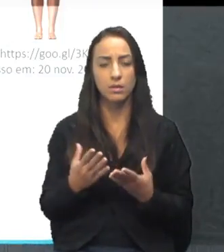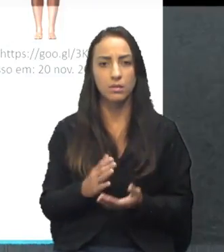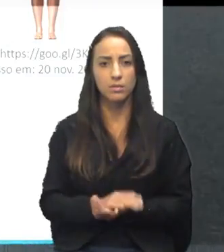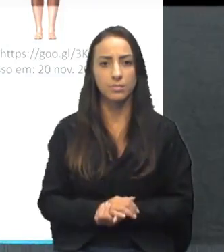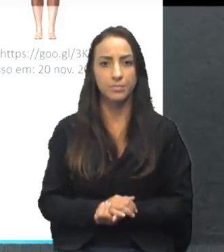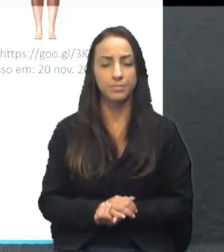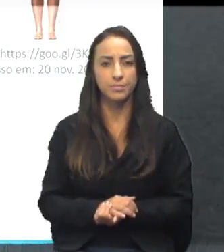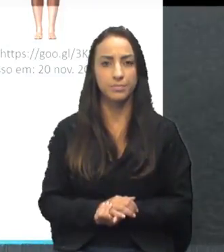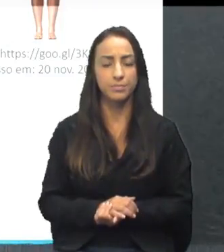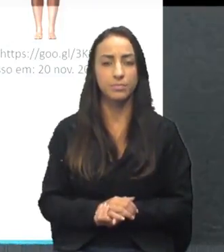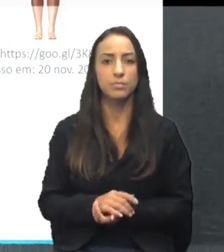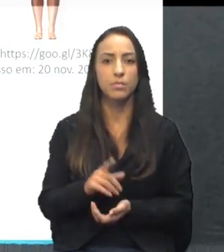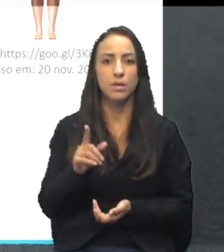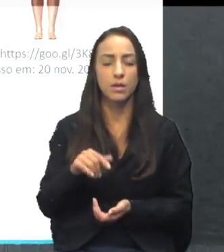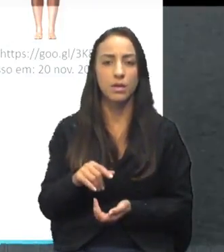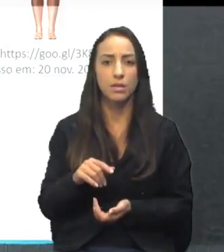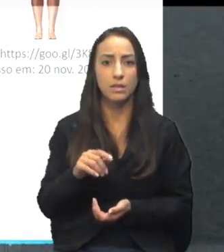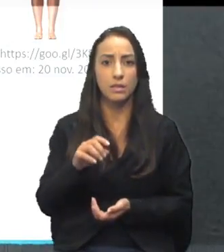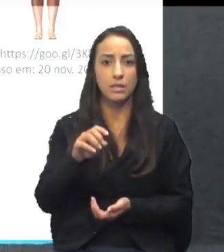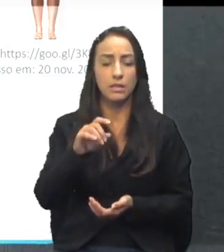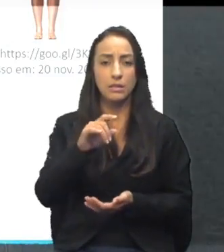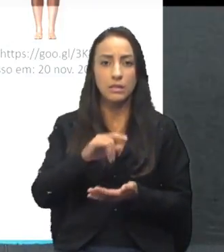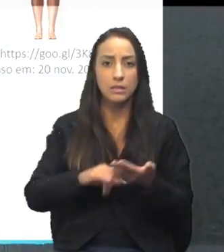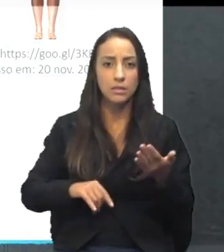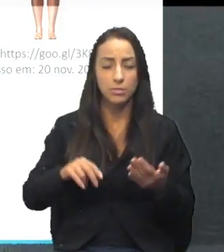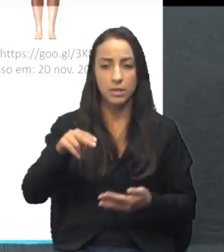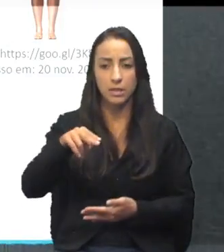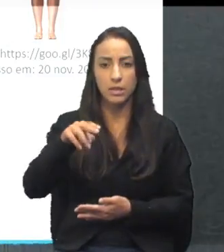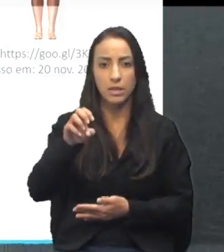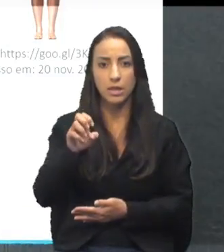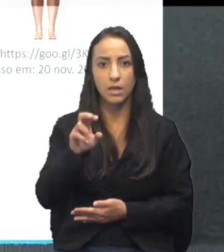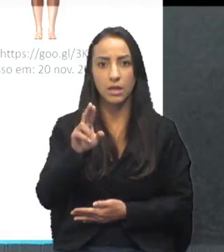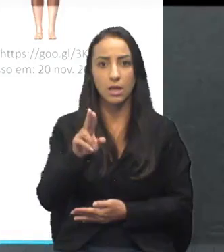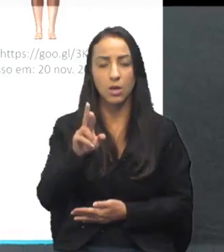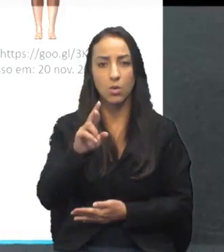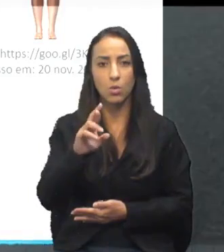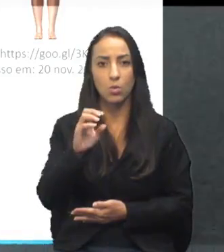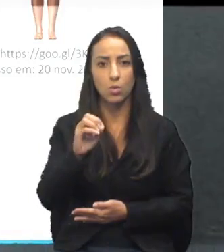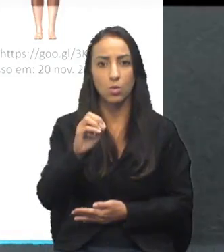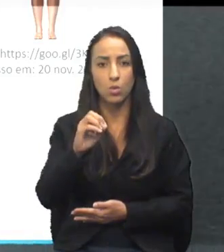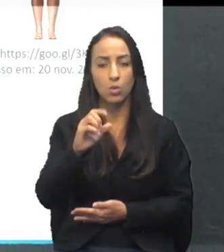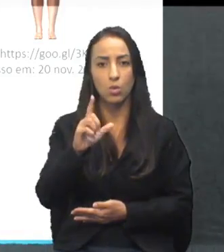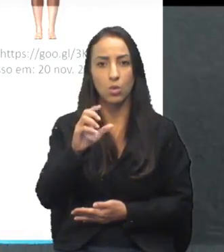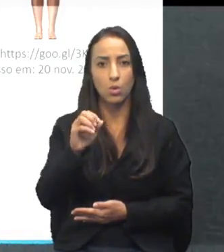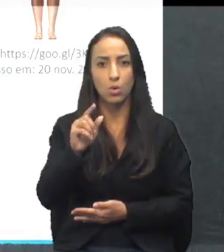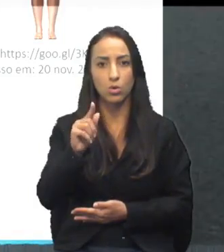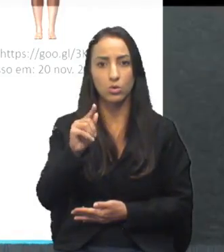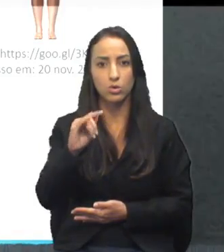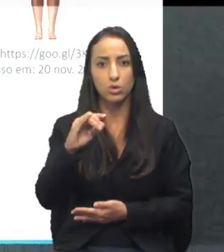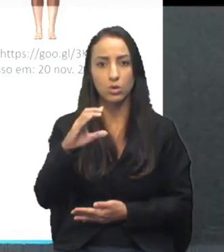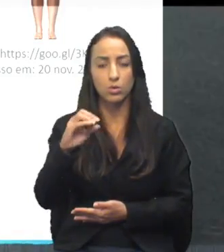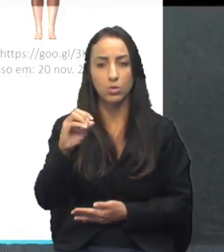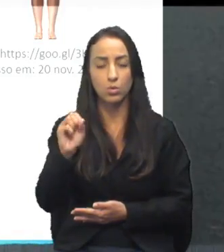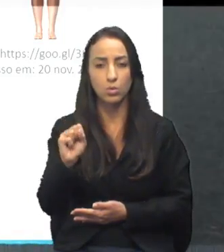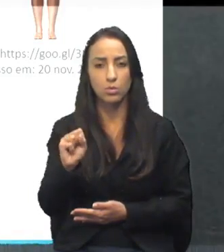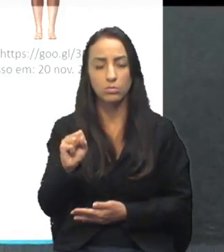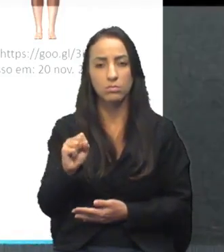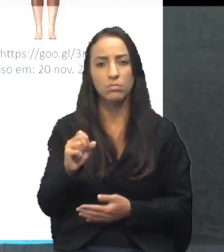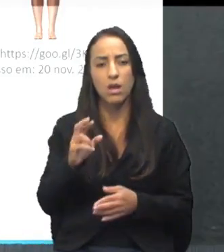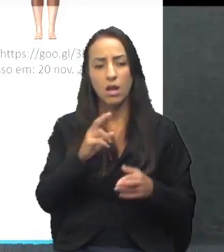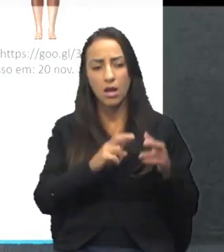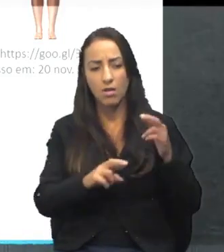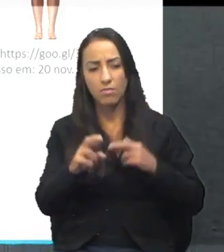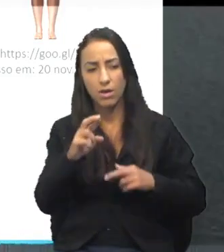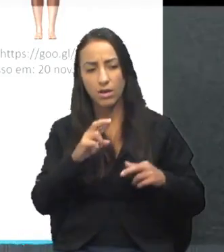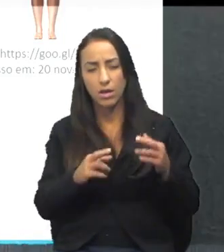tipo de posicionamento para exames neurológicos, para avaliar equilíbrio, tá? Para avaliar